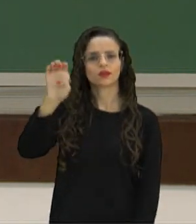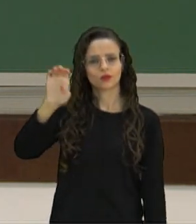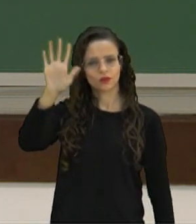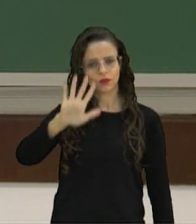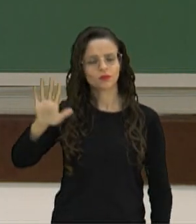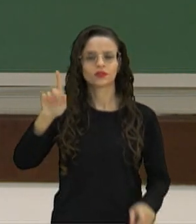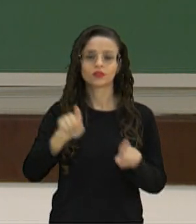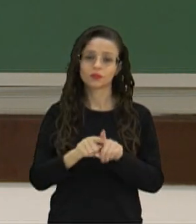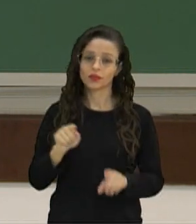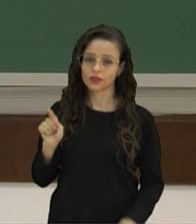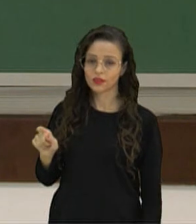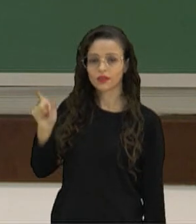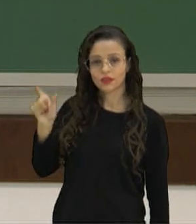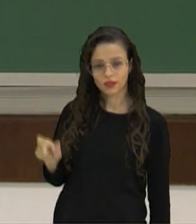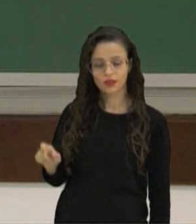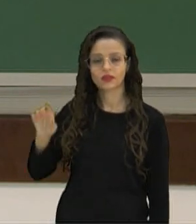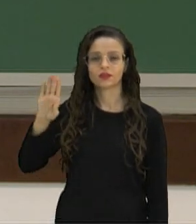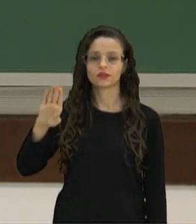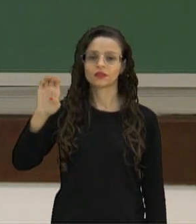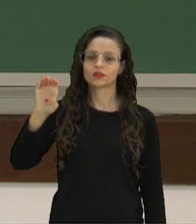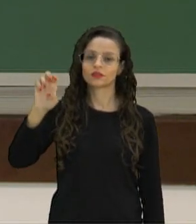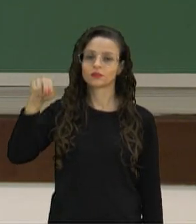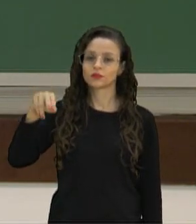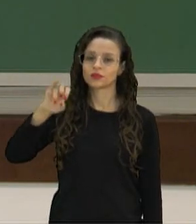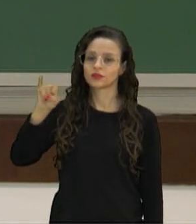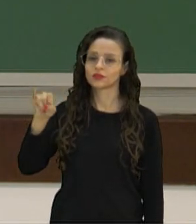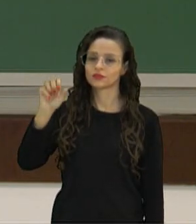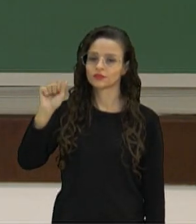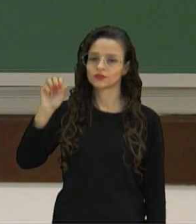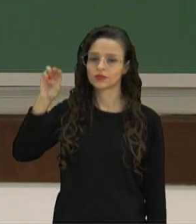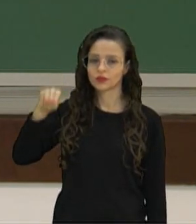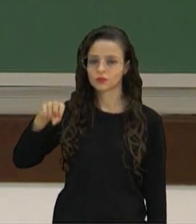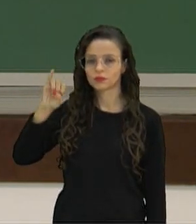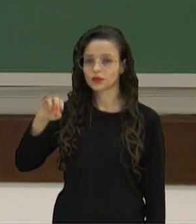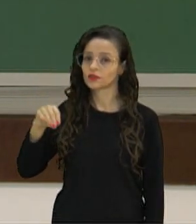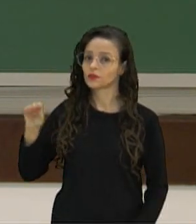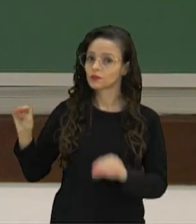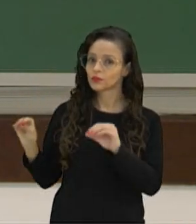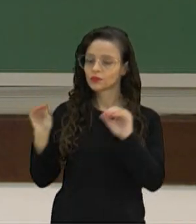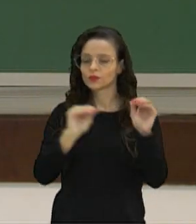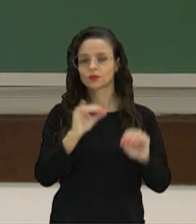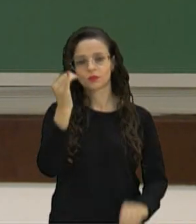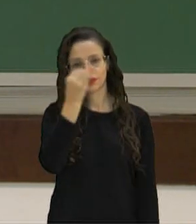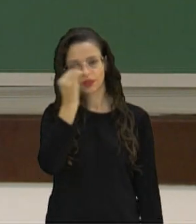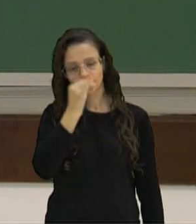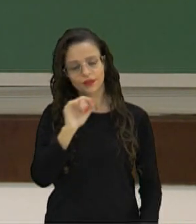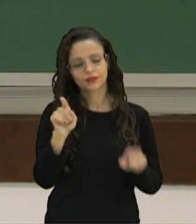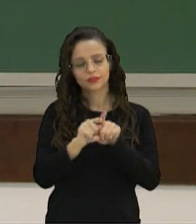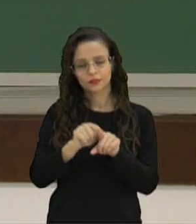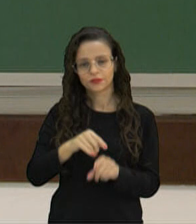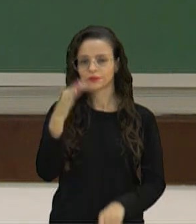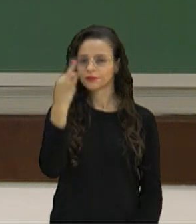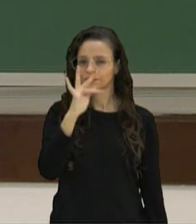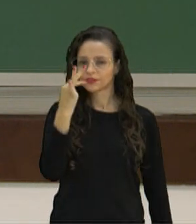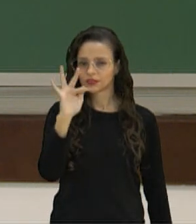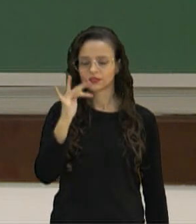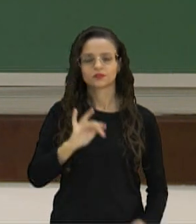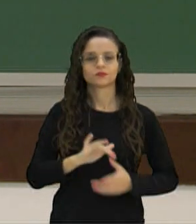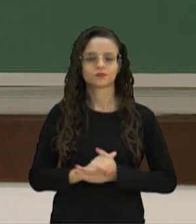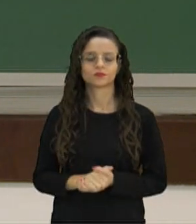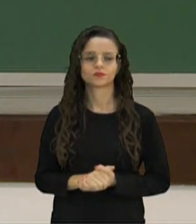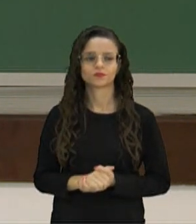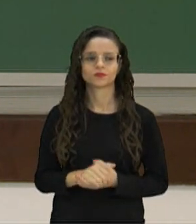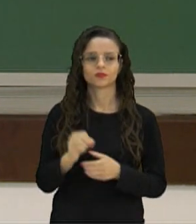E o Walter Benjamin ele foi se refugiar na Itália e na França. E acontece que